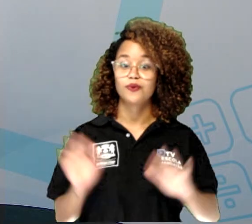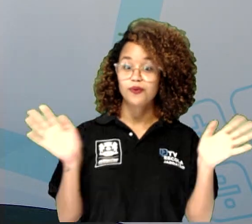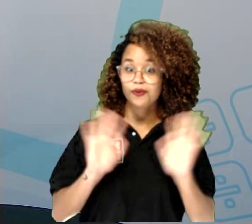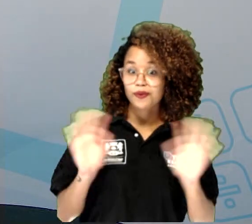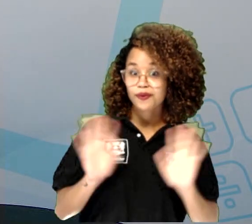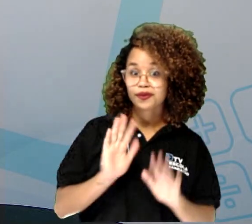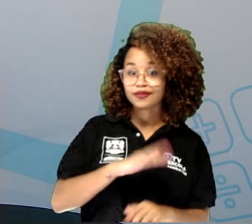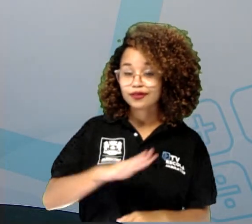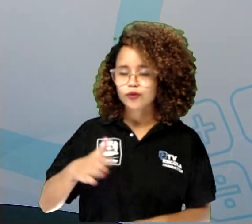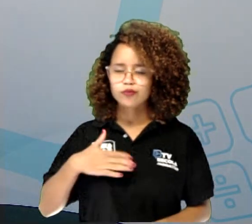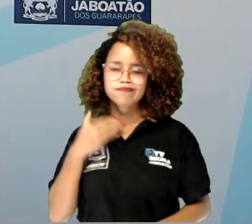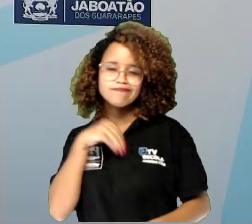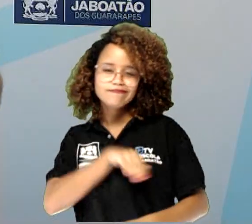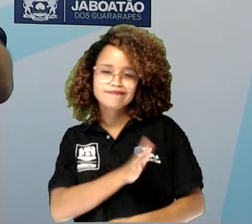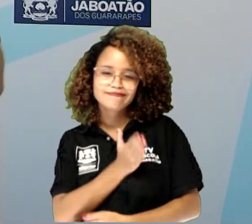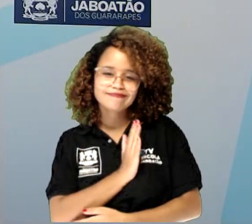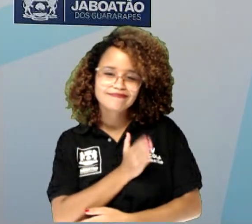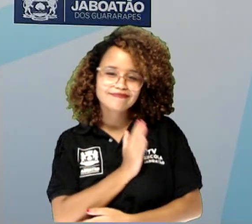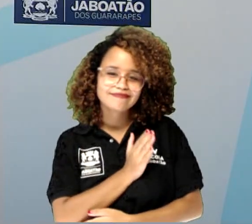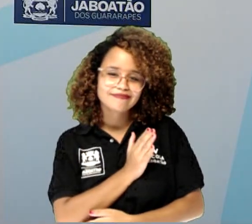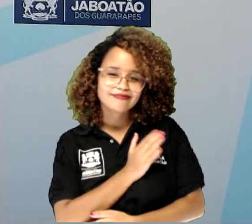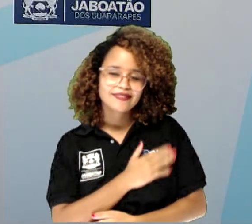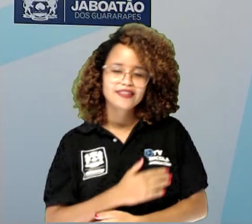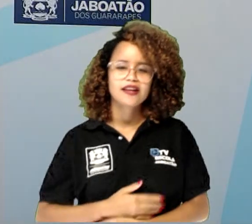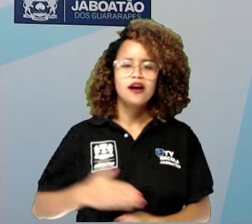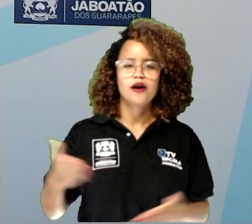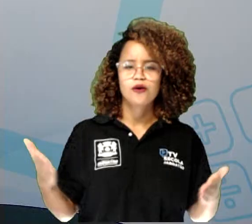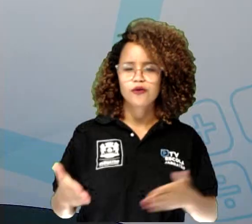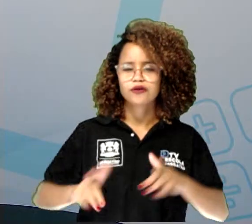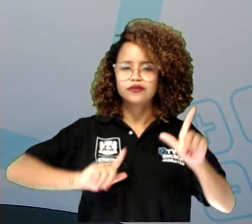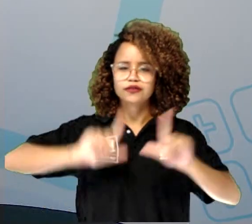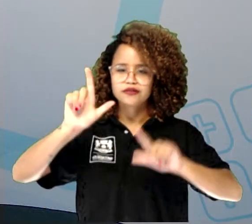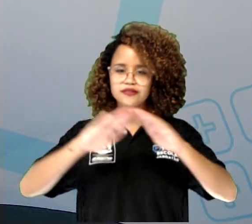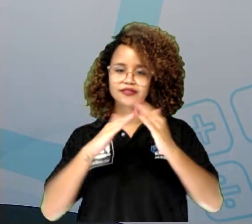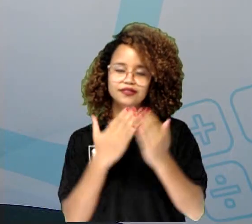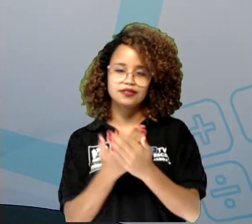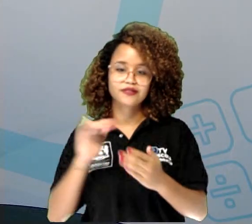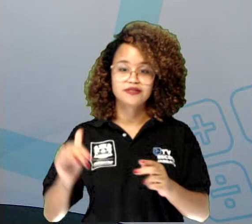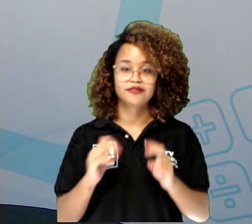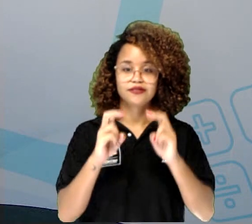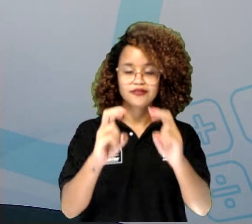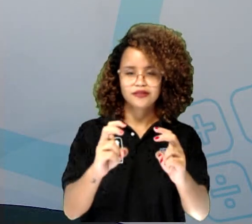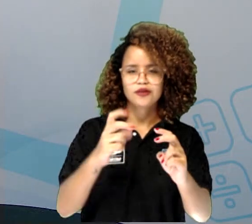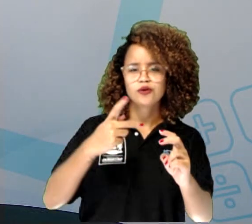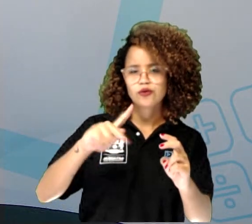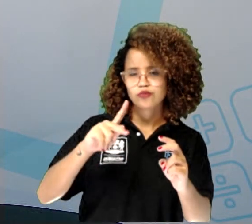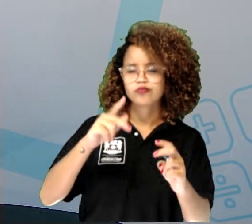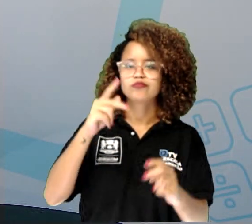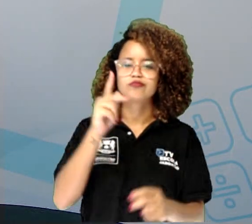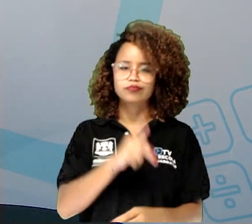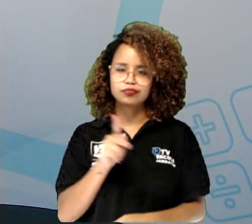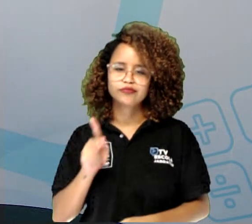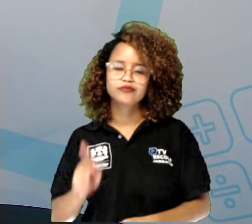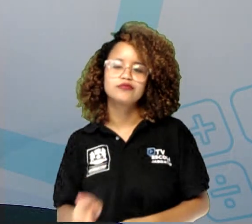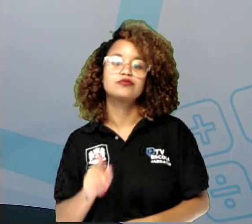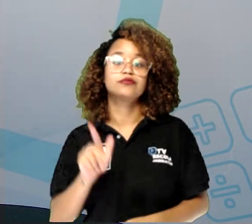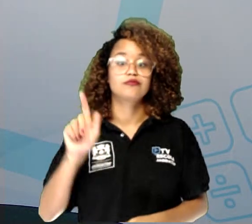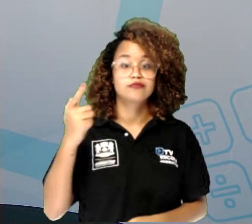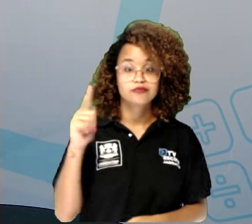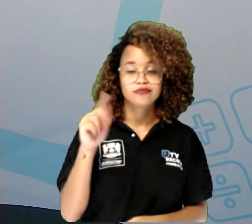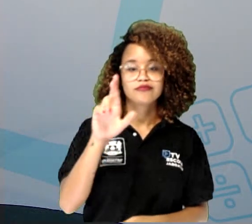galerinha do meu coração, aqui é a TV Escola Jaboatão e eu sou o seu professor de Geografia, o